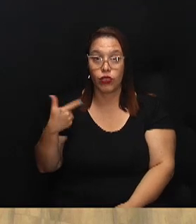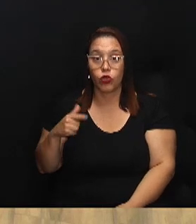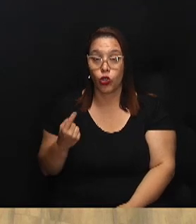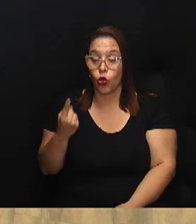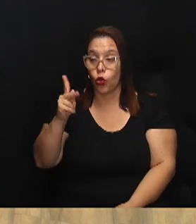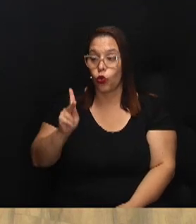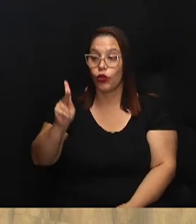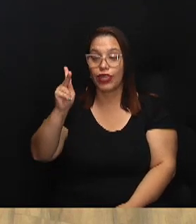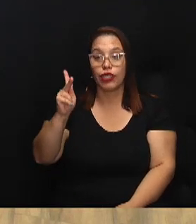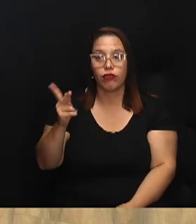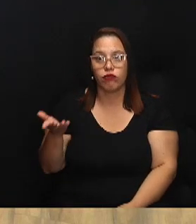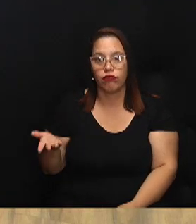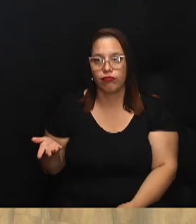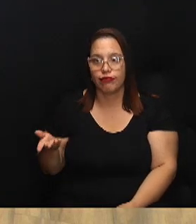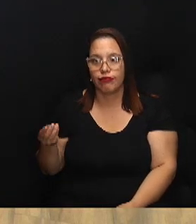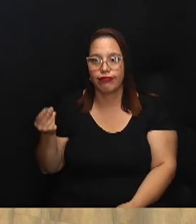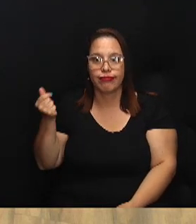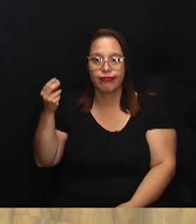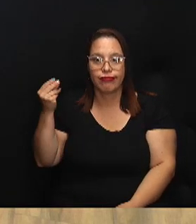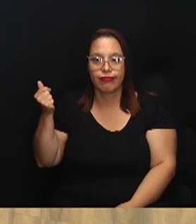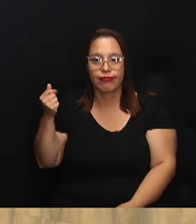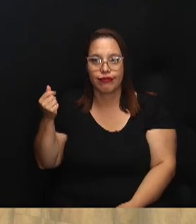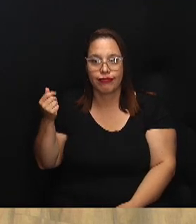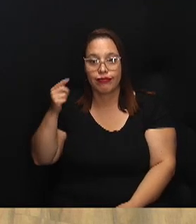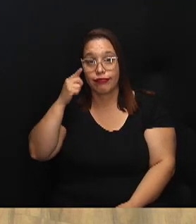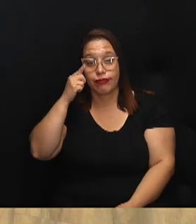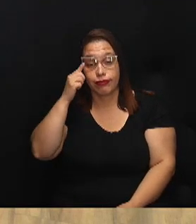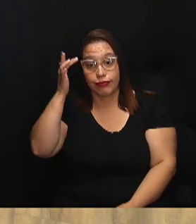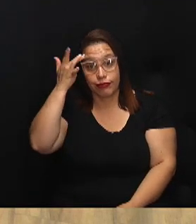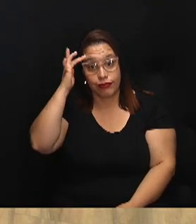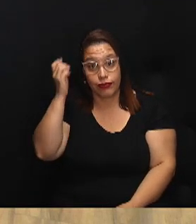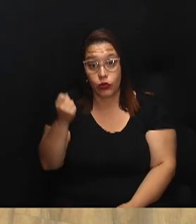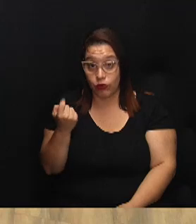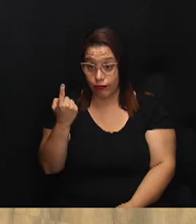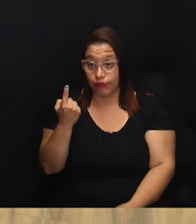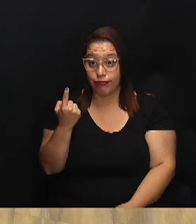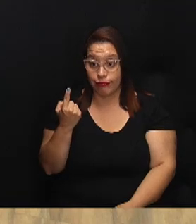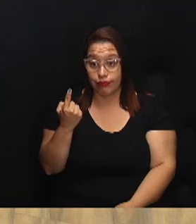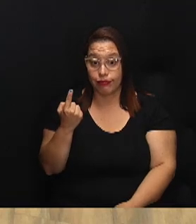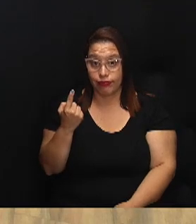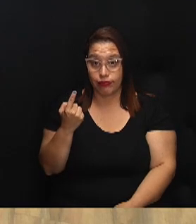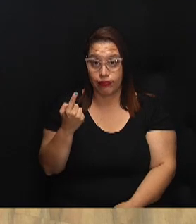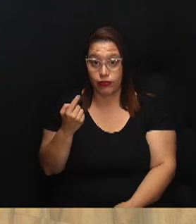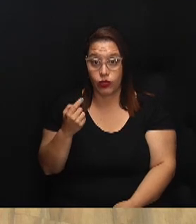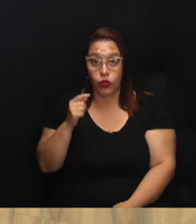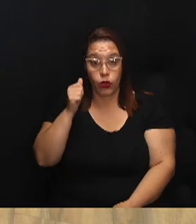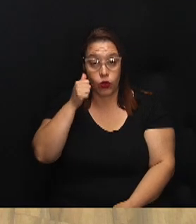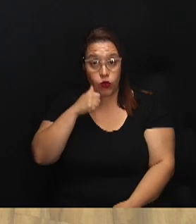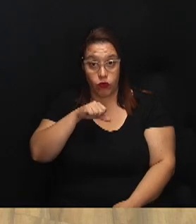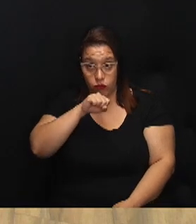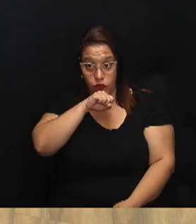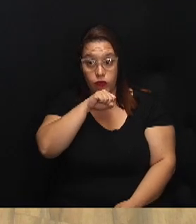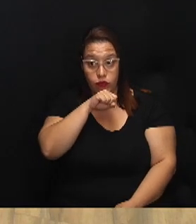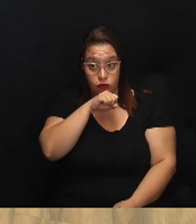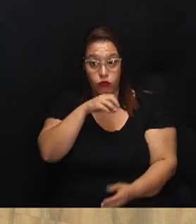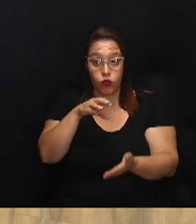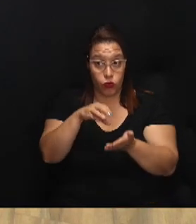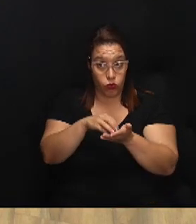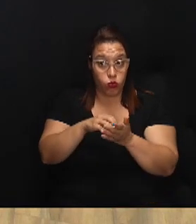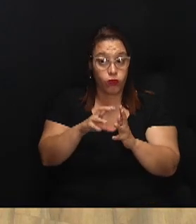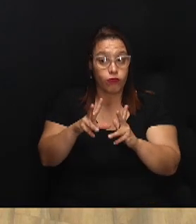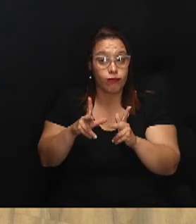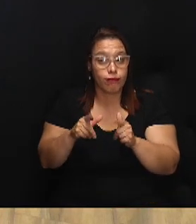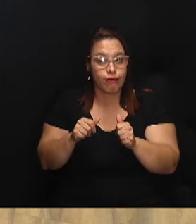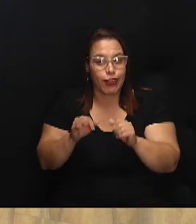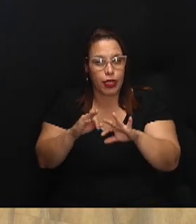na época. Então, Exatamente. eu acho que, primeiro, pelo menos, você está falando da mãe, que claro, é o centro de tudo, mas eu acho